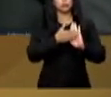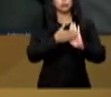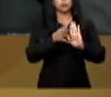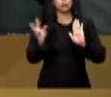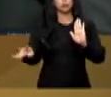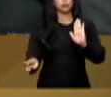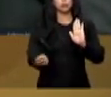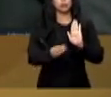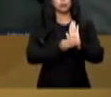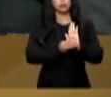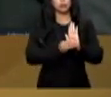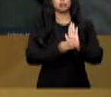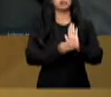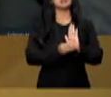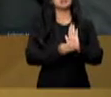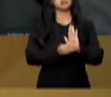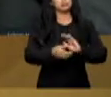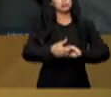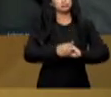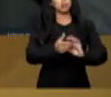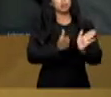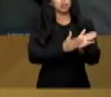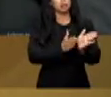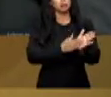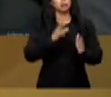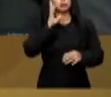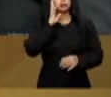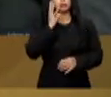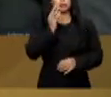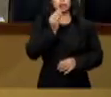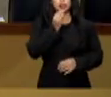modulação, reiterando meus cumprimentos ao ministro Dias Toffoli.